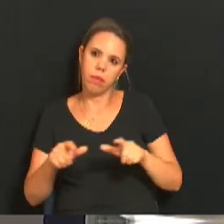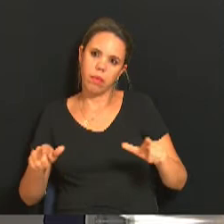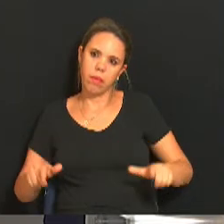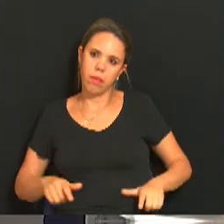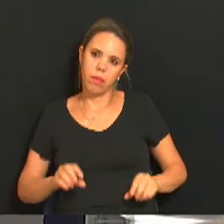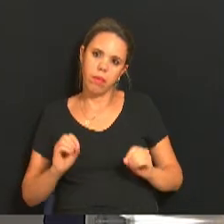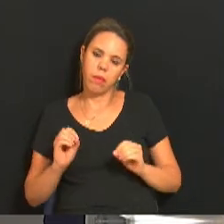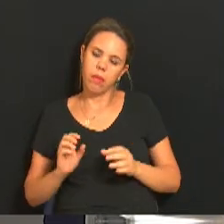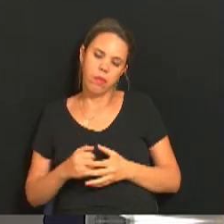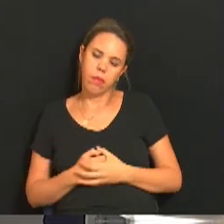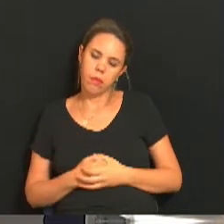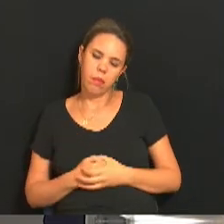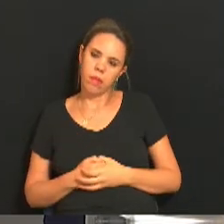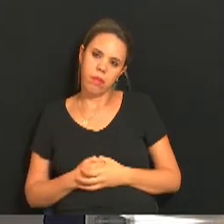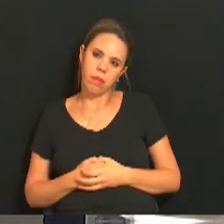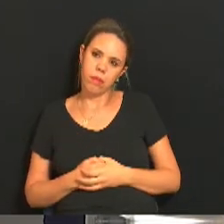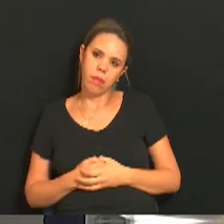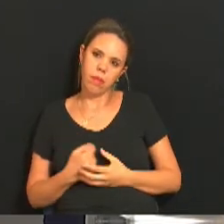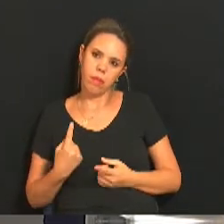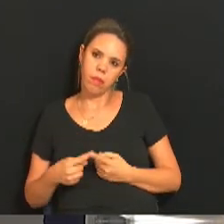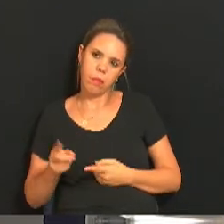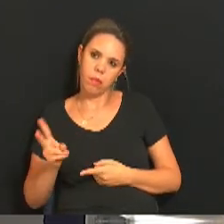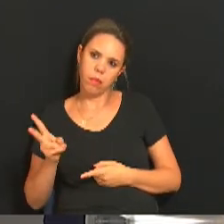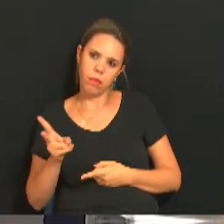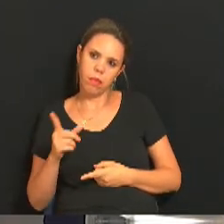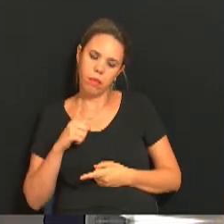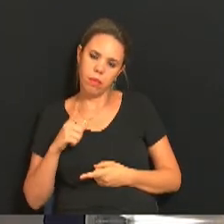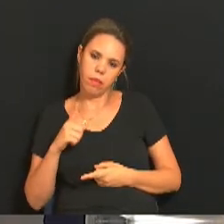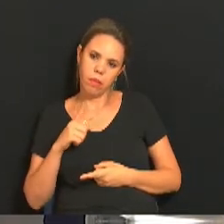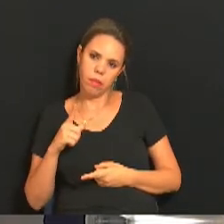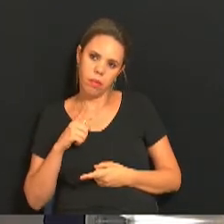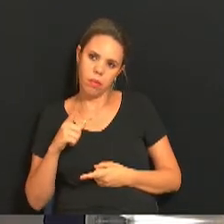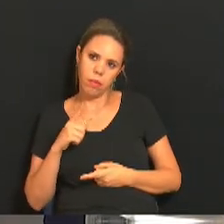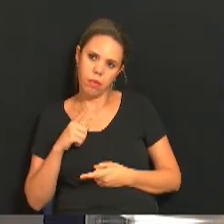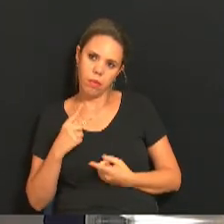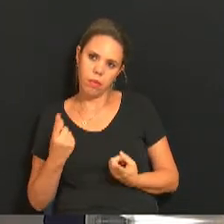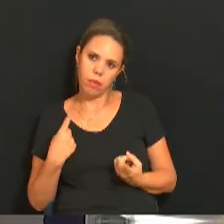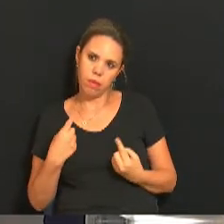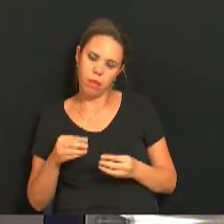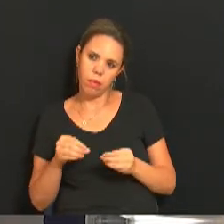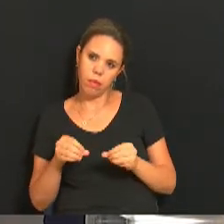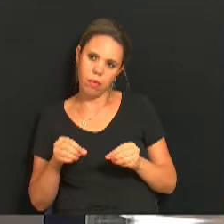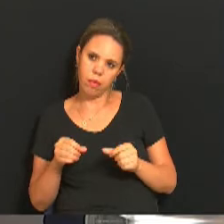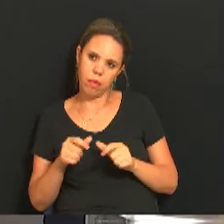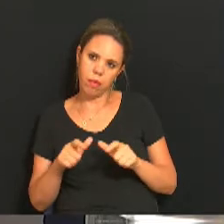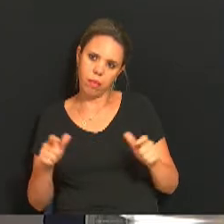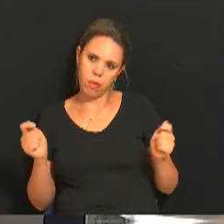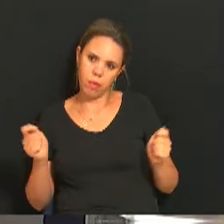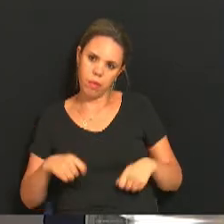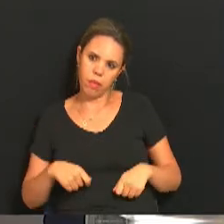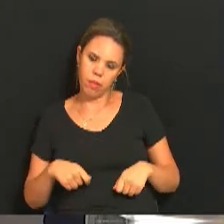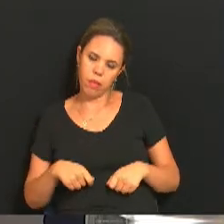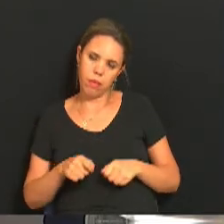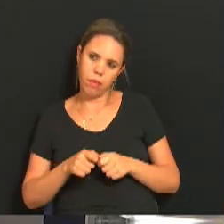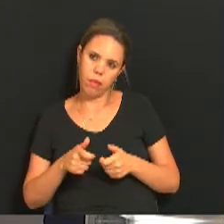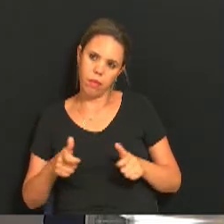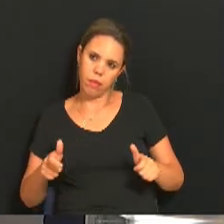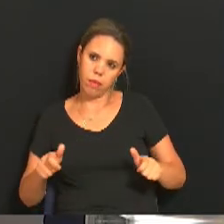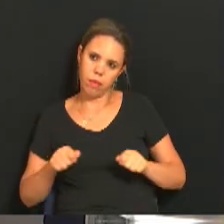os anos e sempre teve a livro O resguardo de terra por uma possível expansão